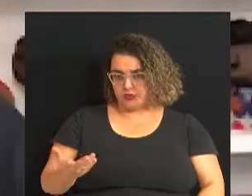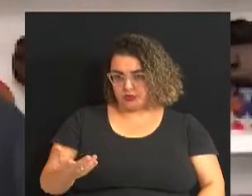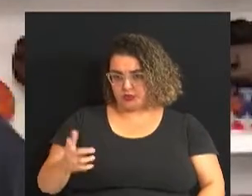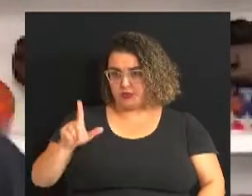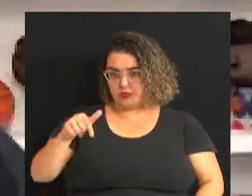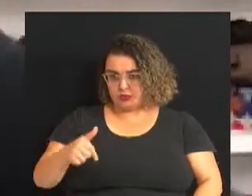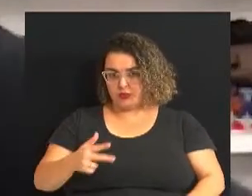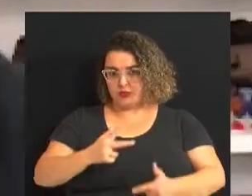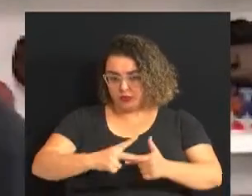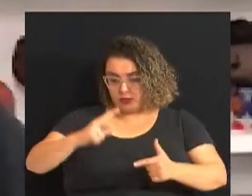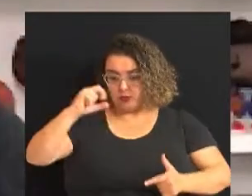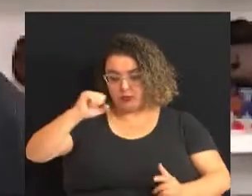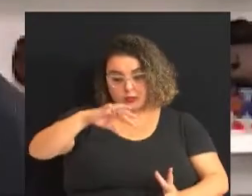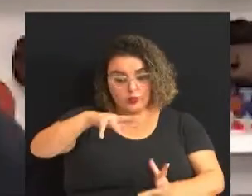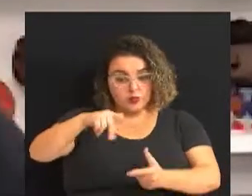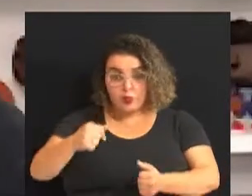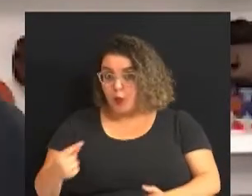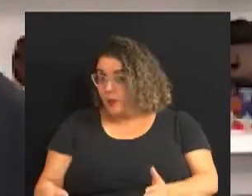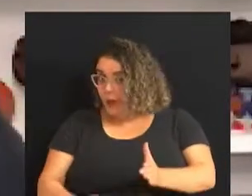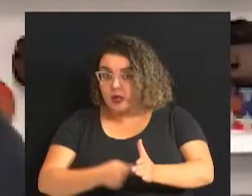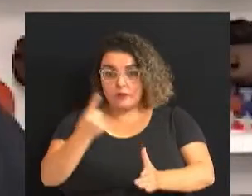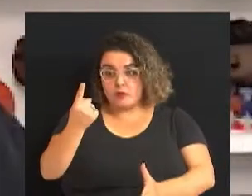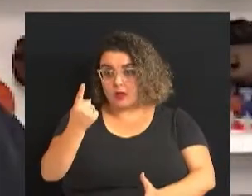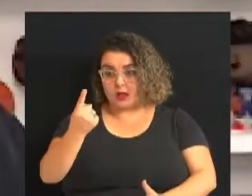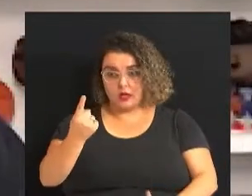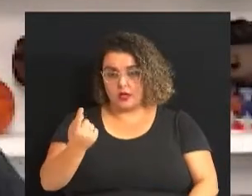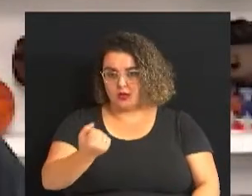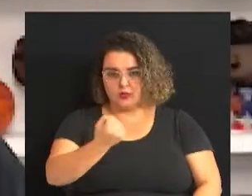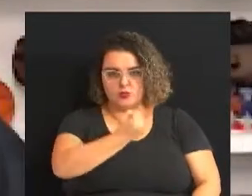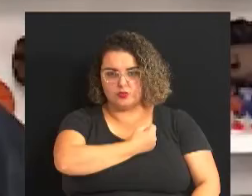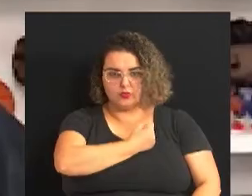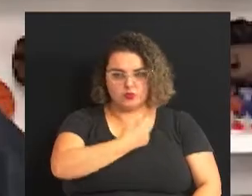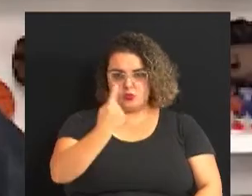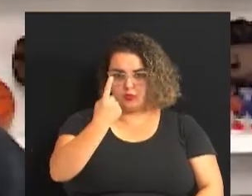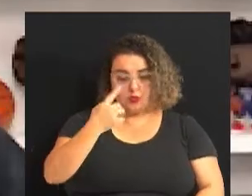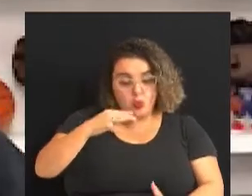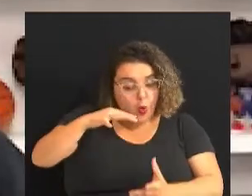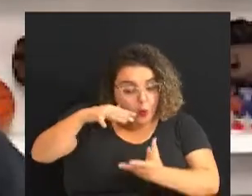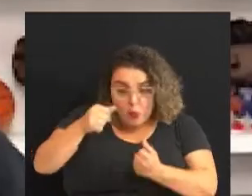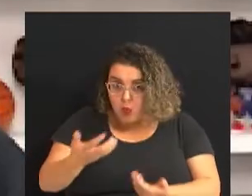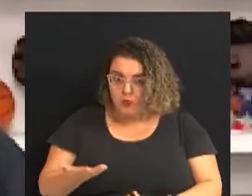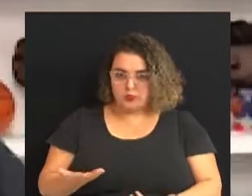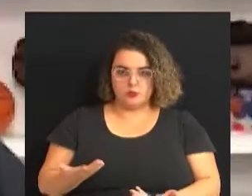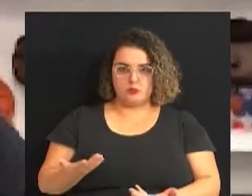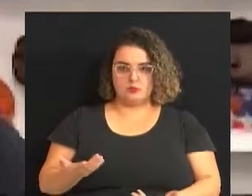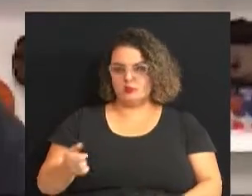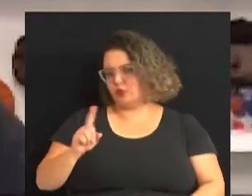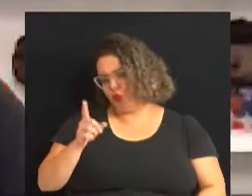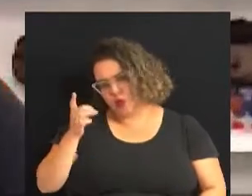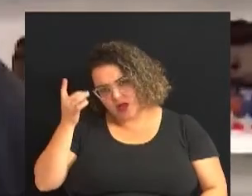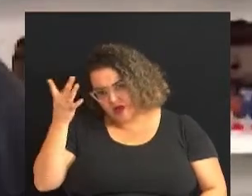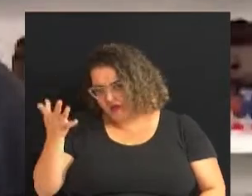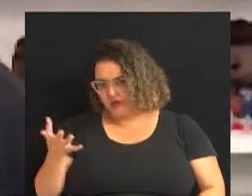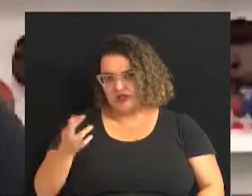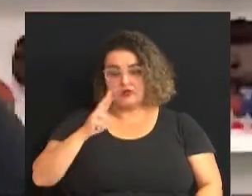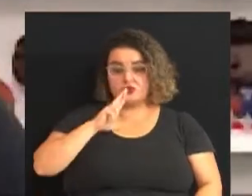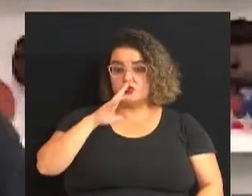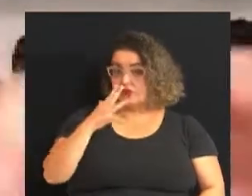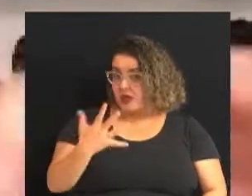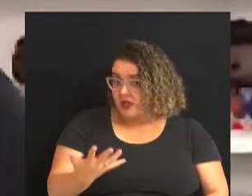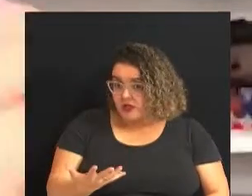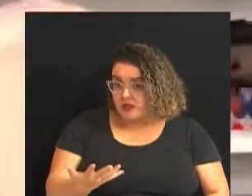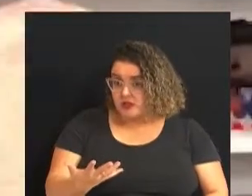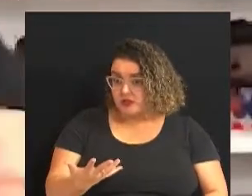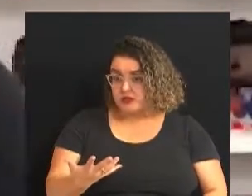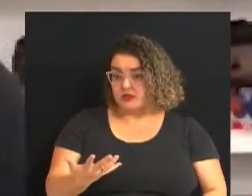campeão do mundo, um número 1 do mundo, um tricampeão de Grand Slam. Então, não é tão fácil assim. Às vezes o resultado e